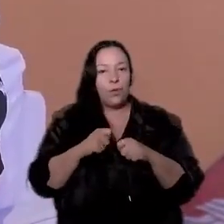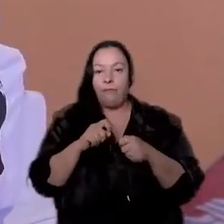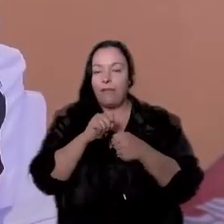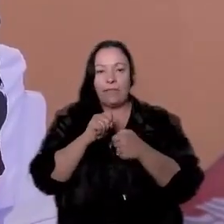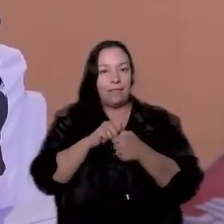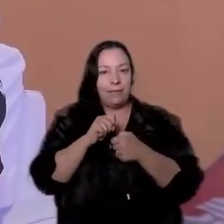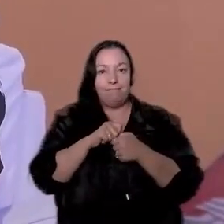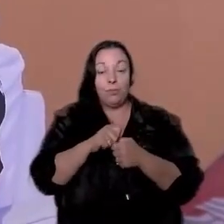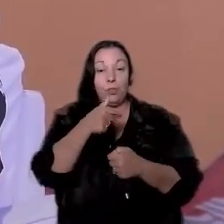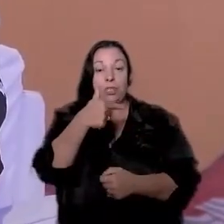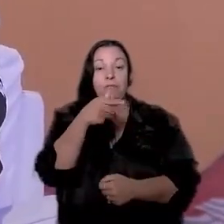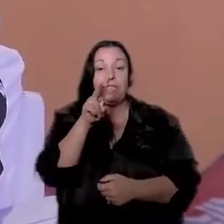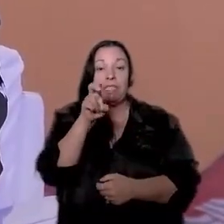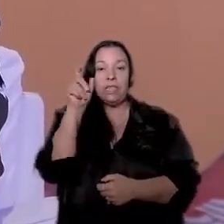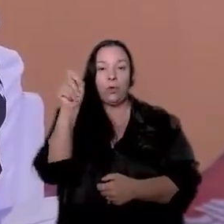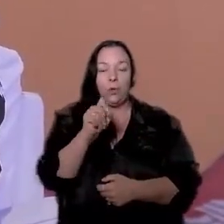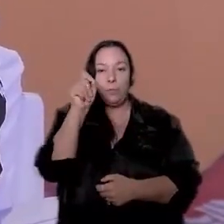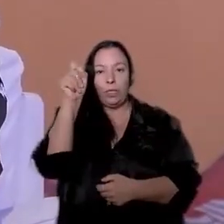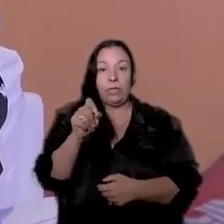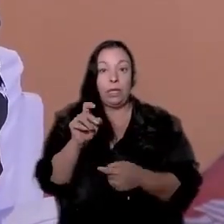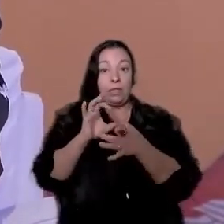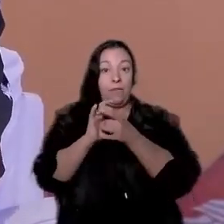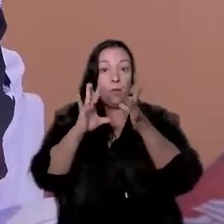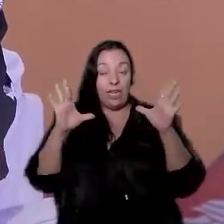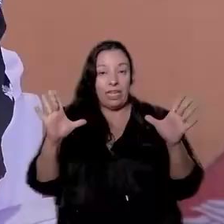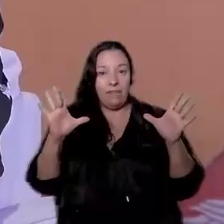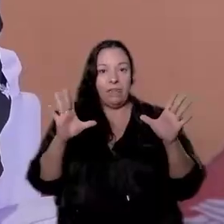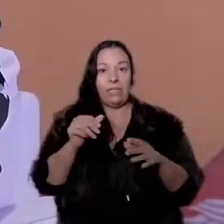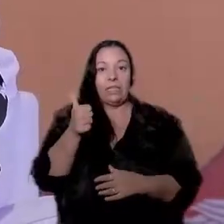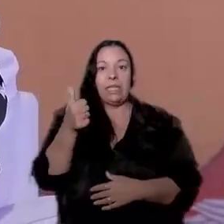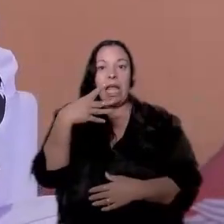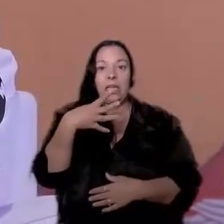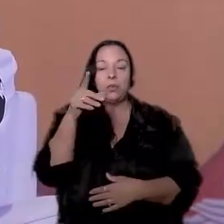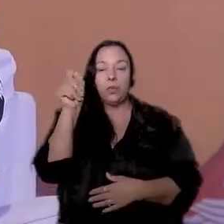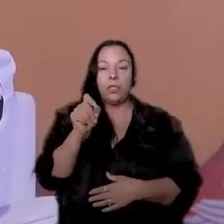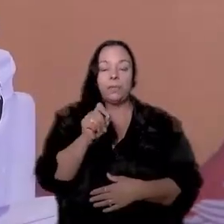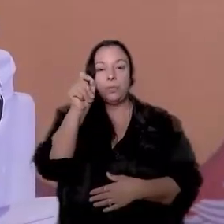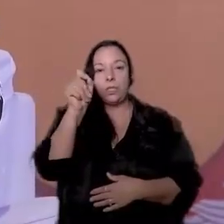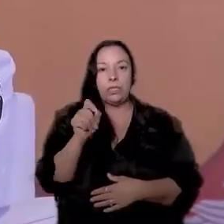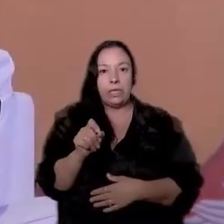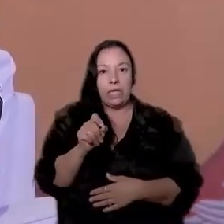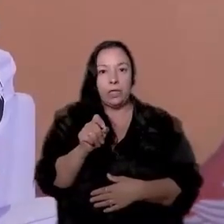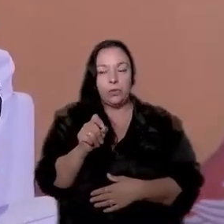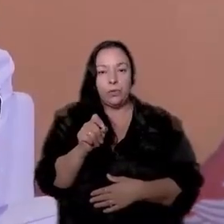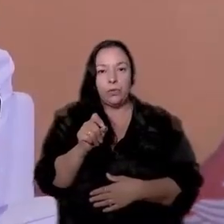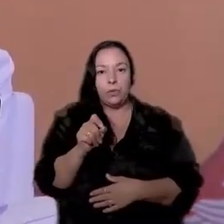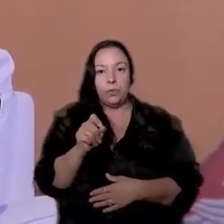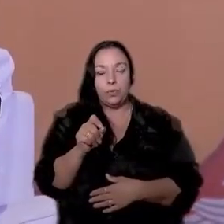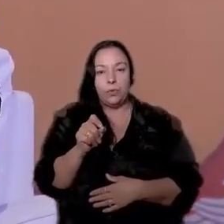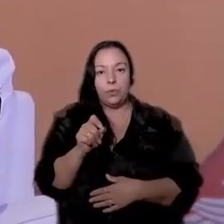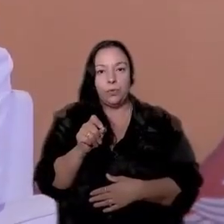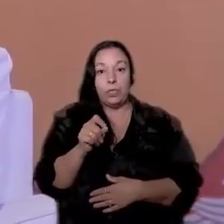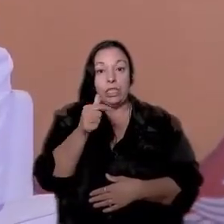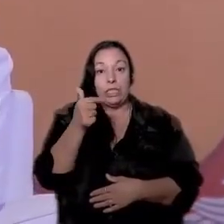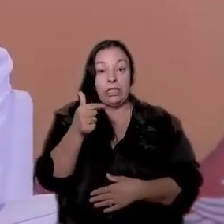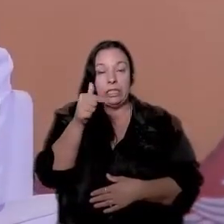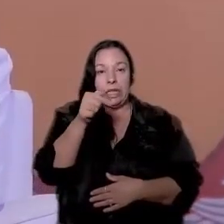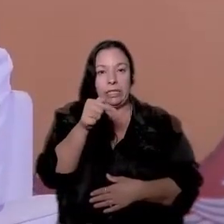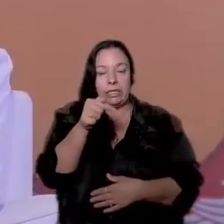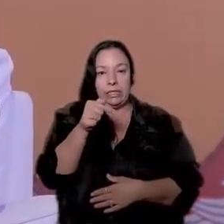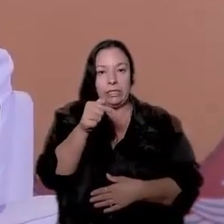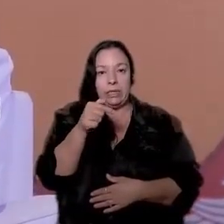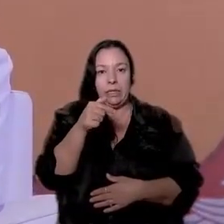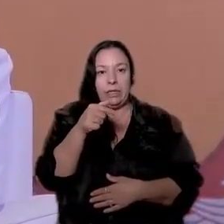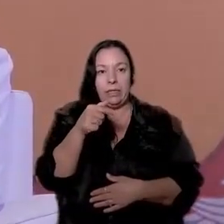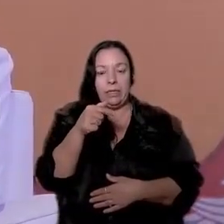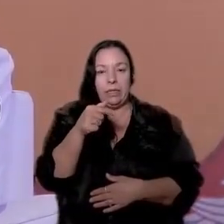Dos 25% que estavam livres, 14% desses 25%, não, 17,